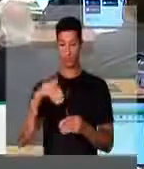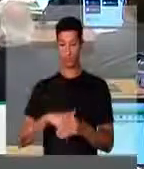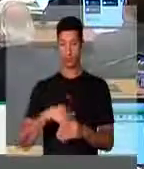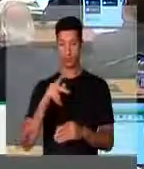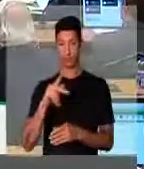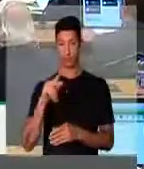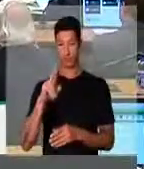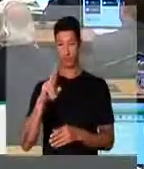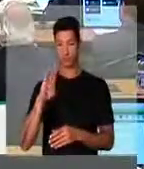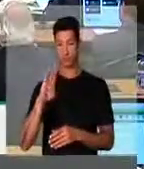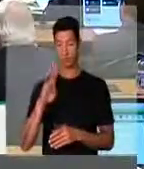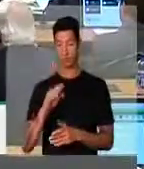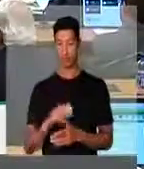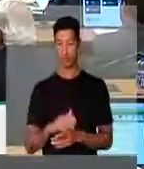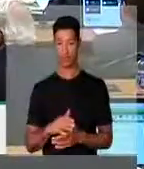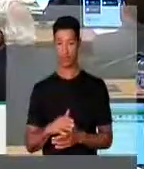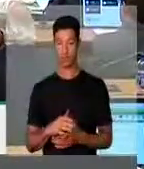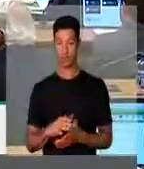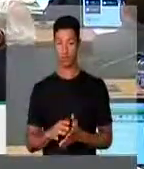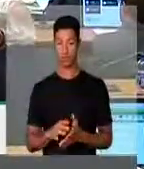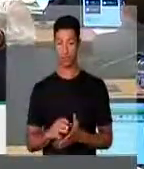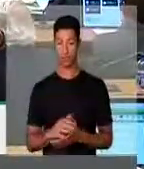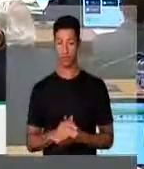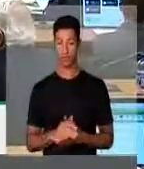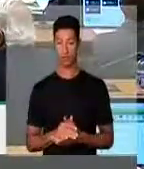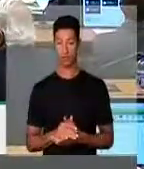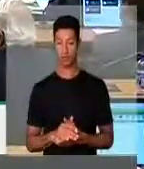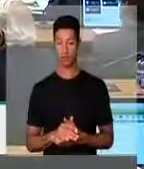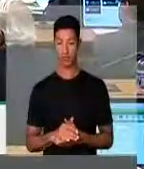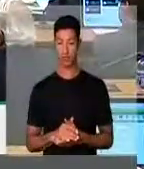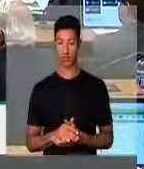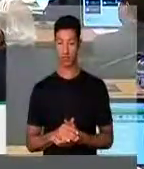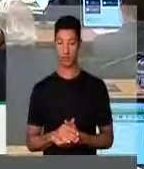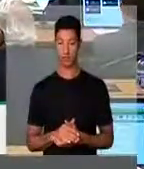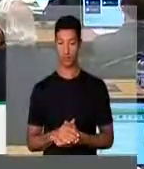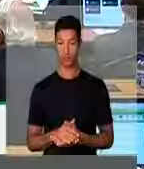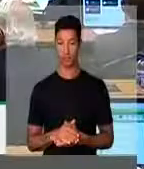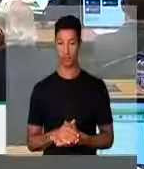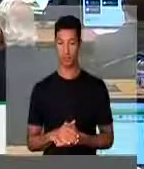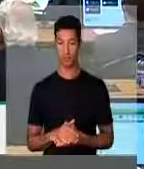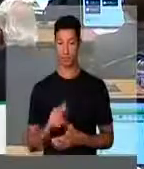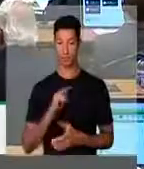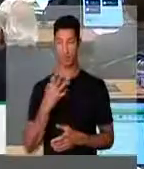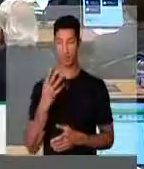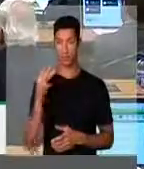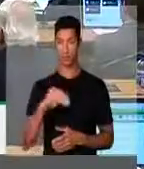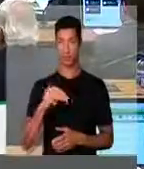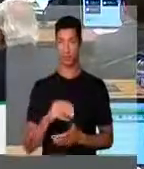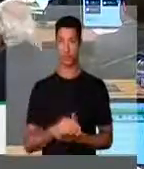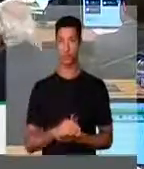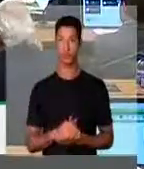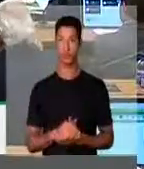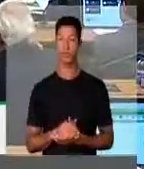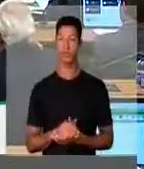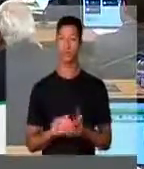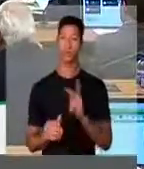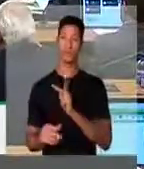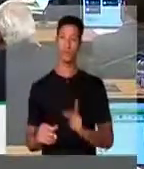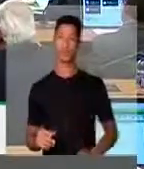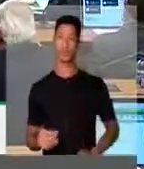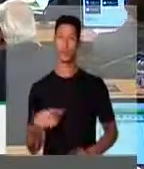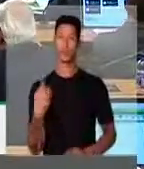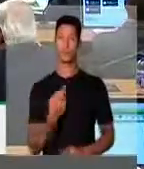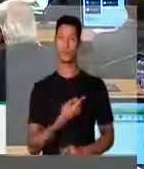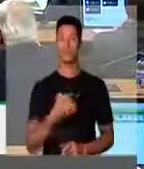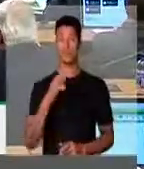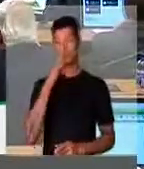Vota o PSB. Acumulando, senhor presidente, os 3 minutos. O senhor acumula 3 minutos, o senhor tem 4 minutos, deputado Bebeto. Senhor presidente,